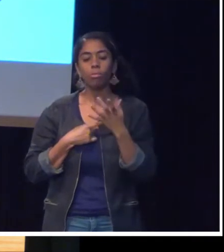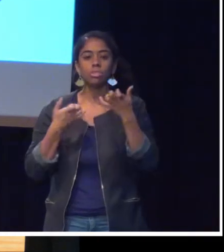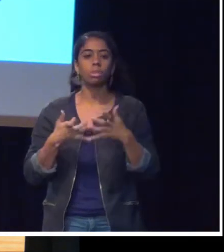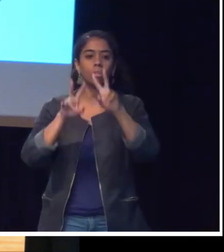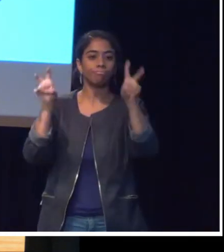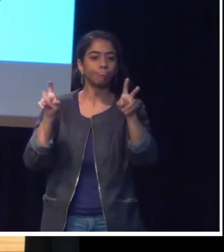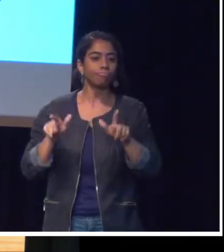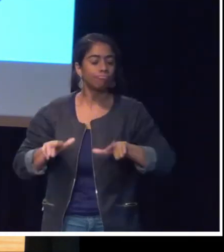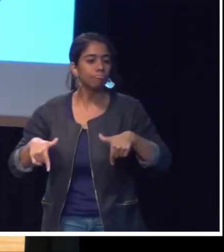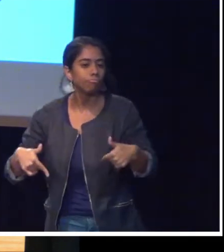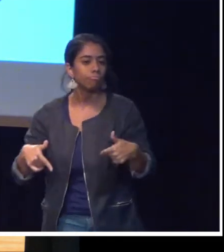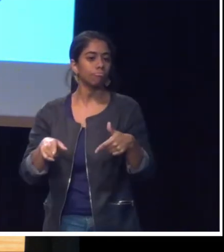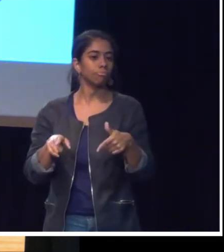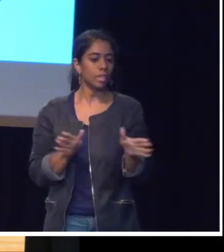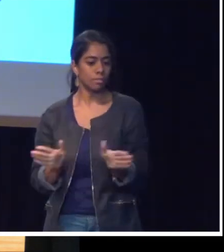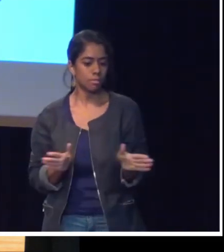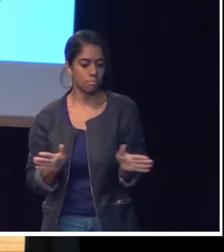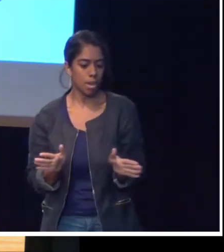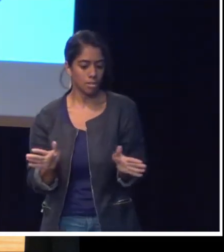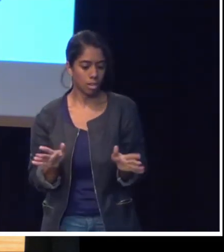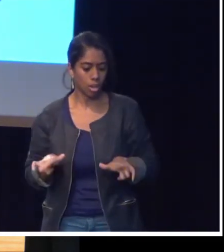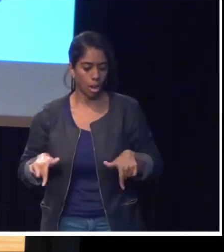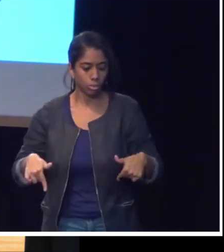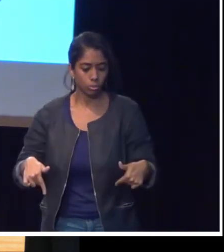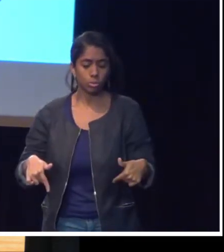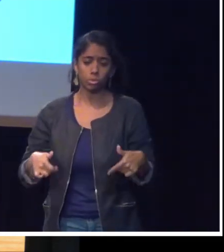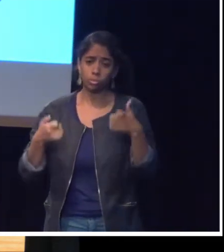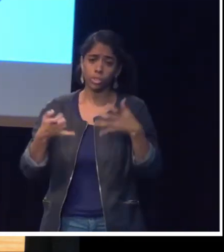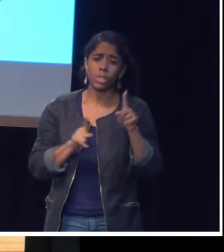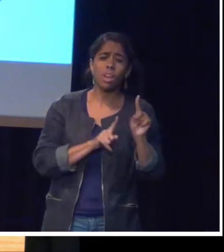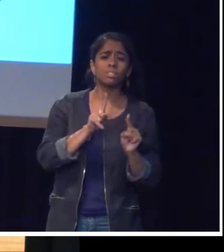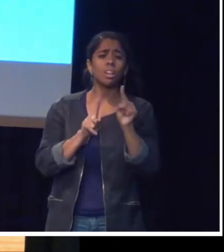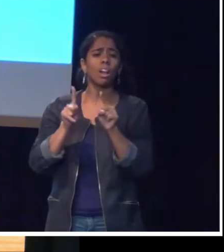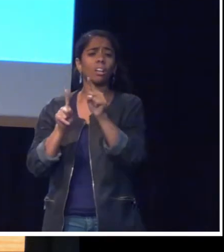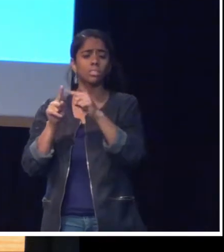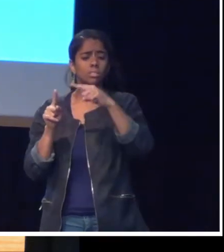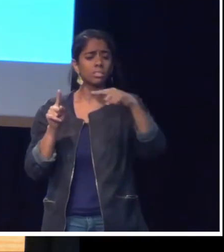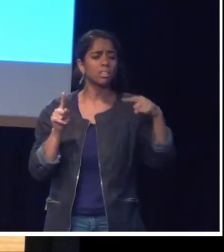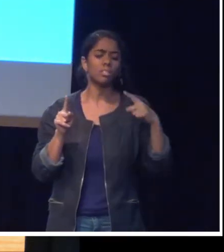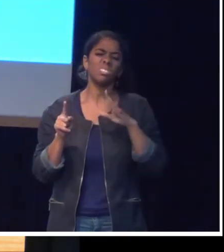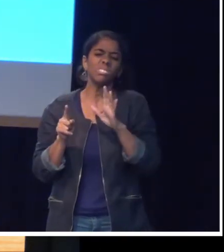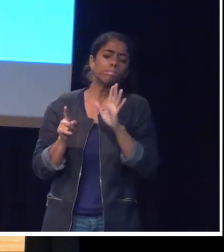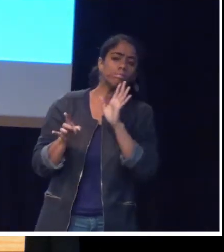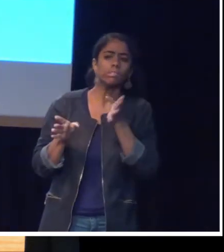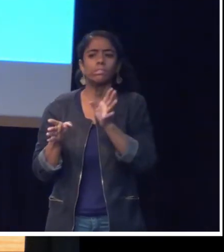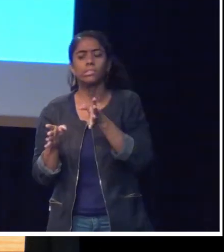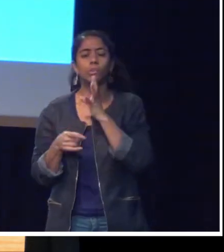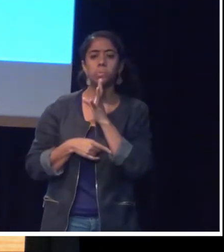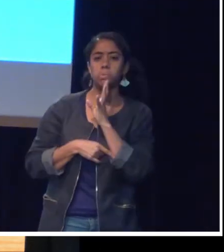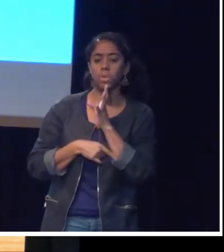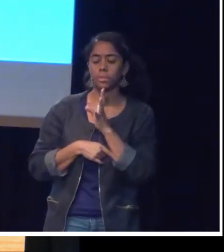de acessibilidade atitudinal, eu vou trazer algumas estatísticas que talvez vocês já conheçam. Se a gente for em termos